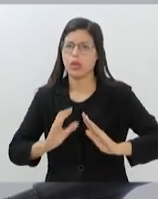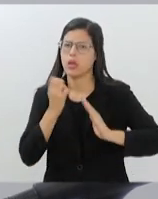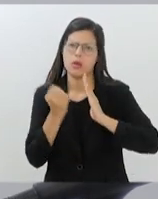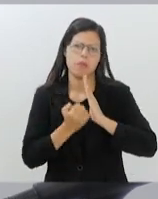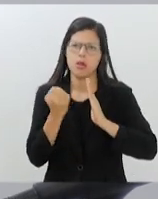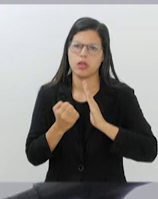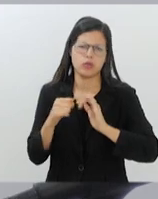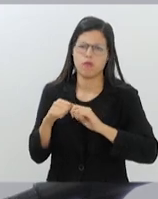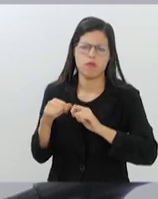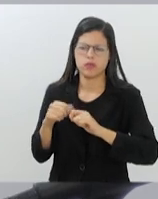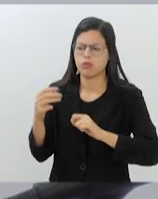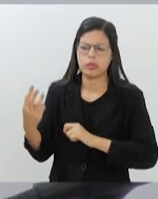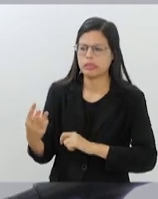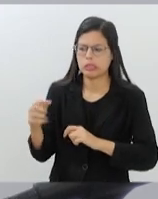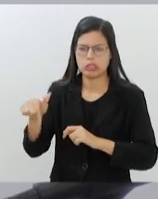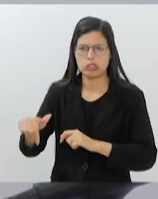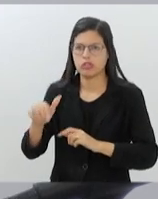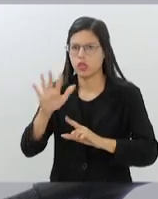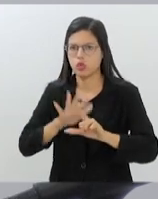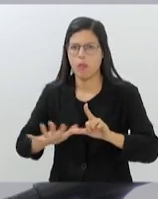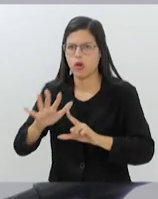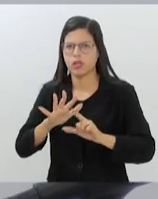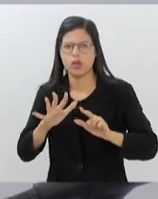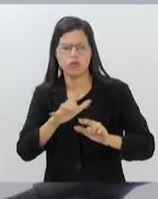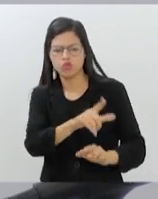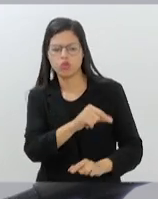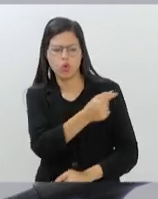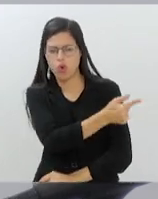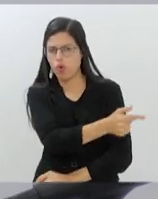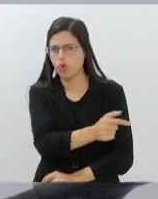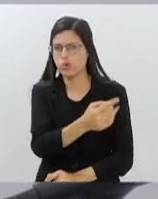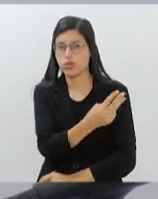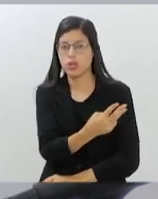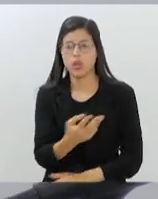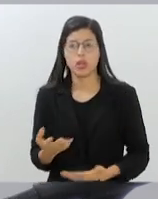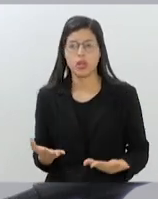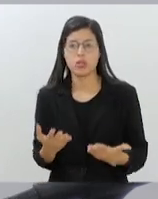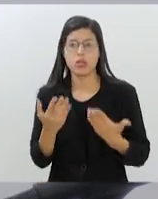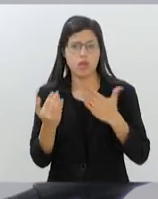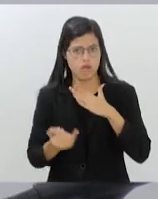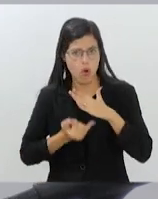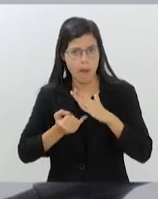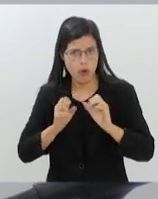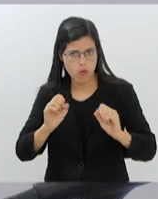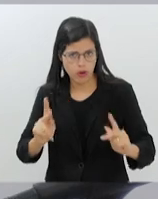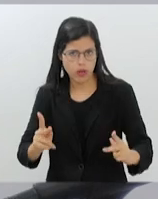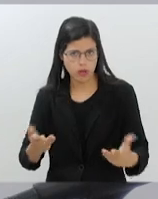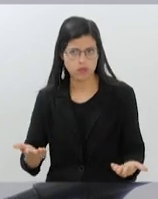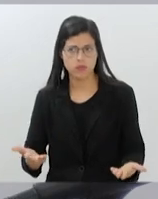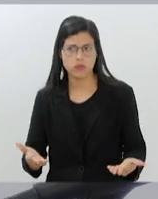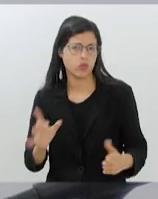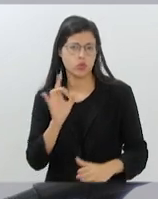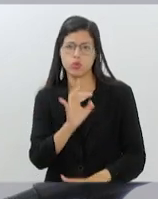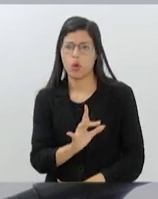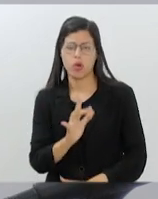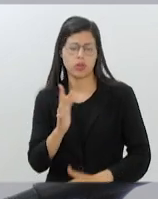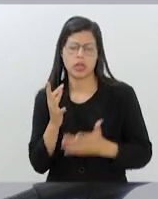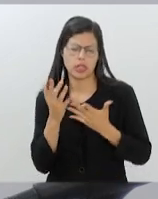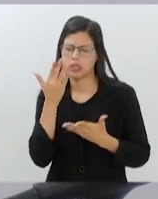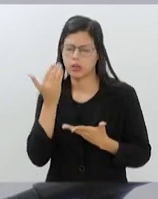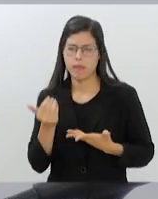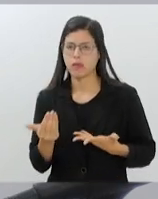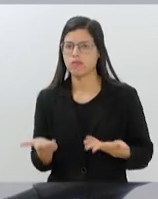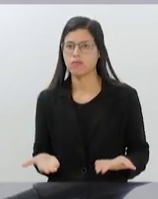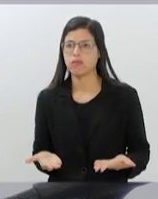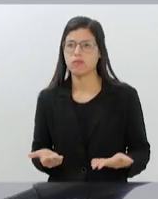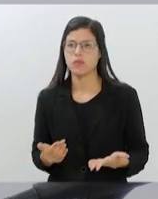esses três que você sugeriu vou fazer com esses outros três isso se dá de forma informal Ok sim é isso que eu quero saber então o